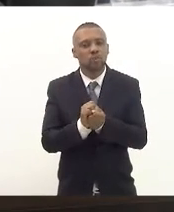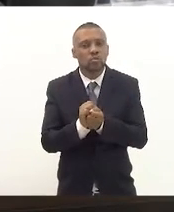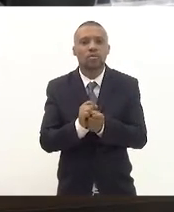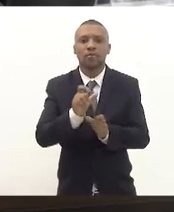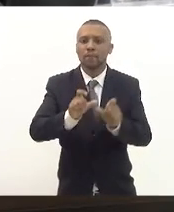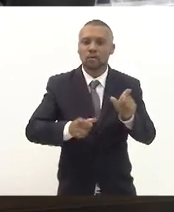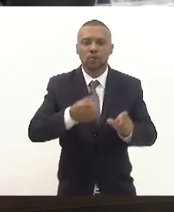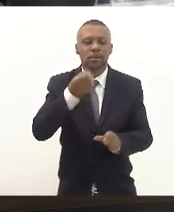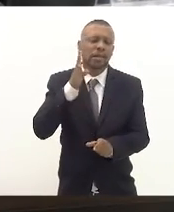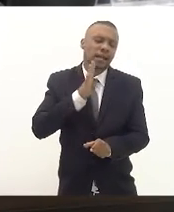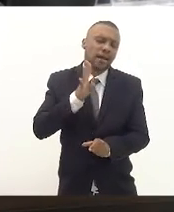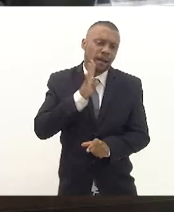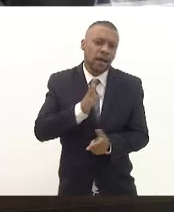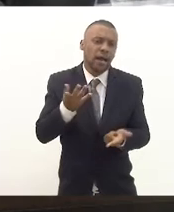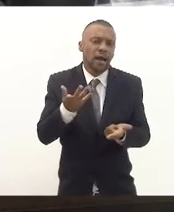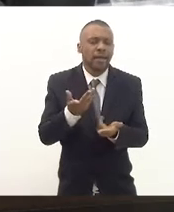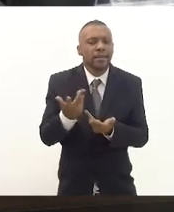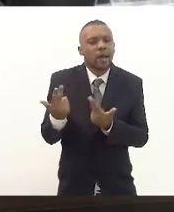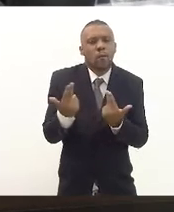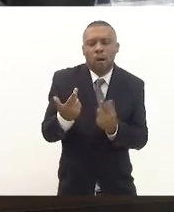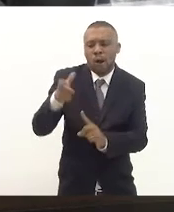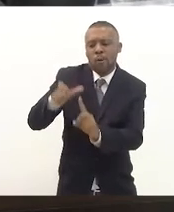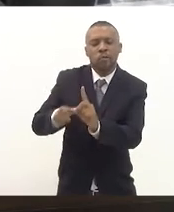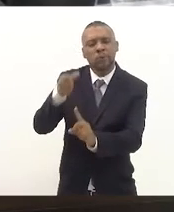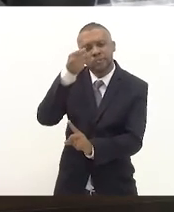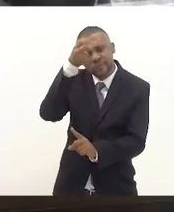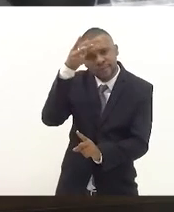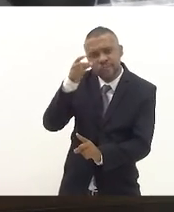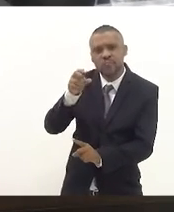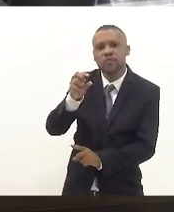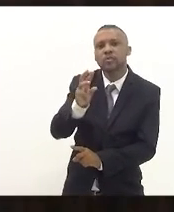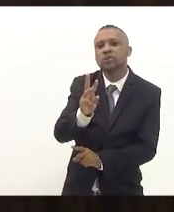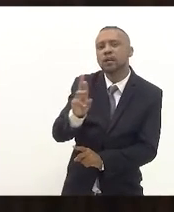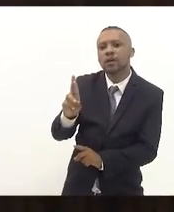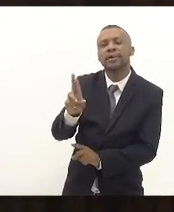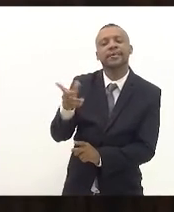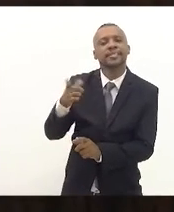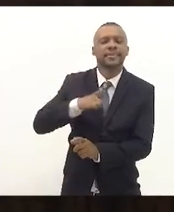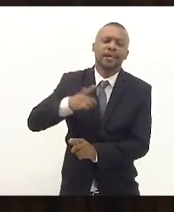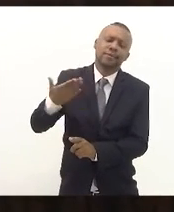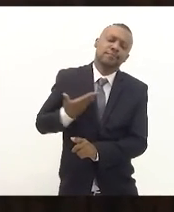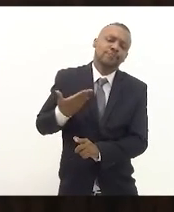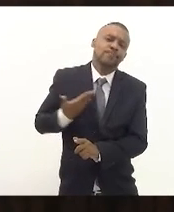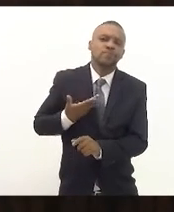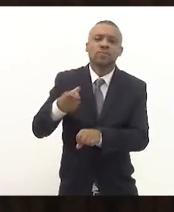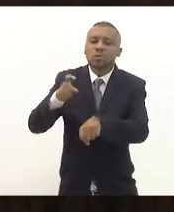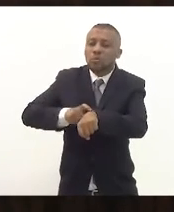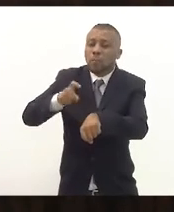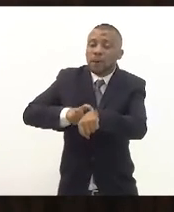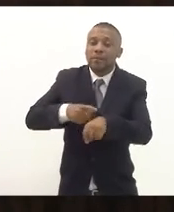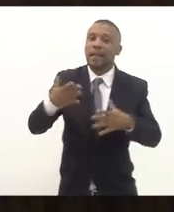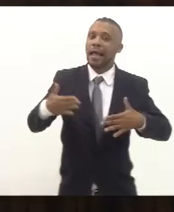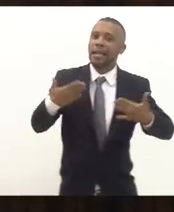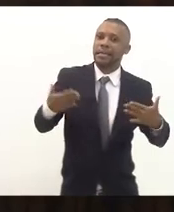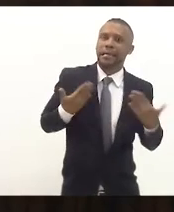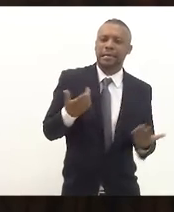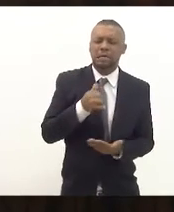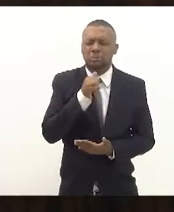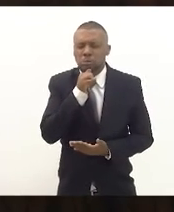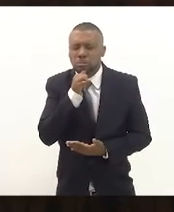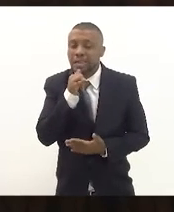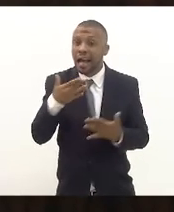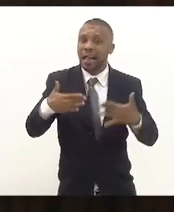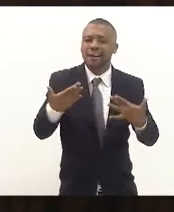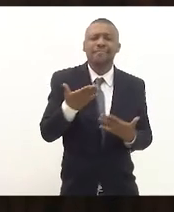como o Washington Reis É uma pessoa que que eu conto com ele na alegria e na tristeza porque nós alegria faça na